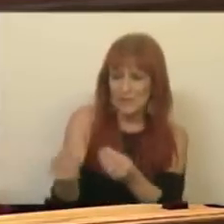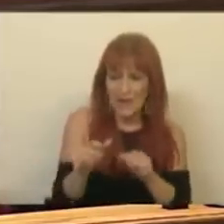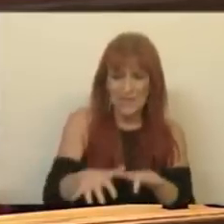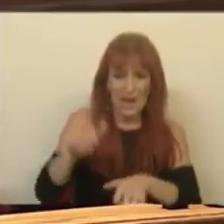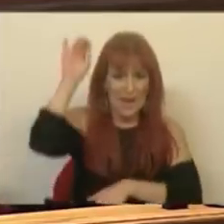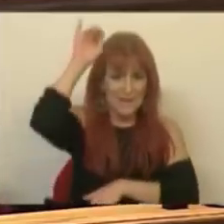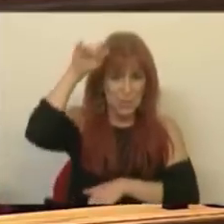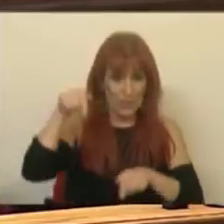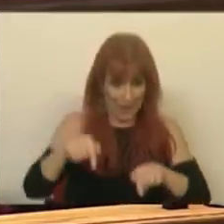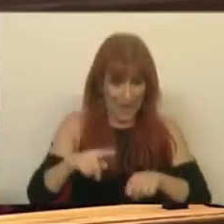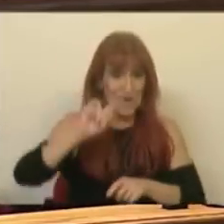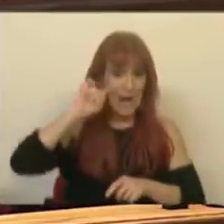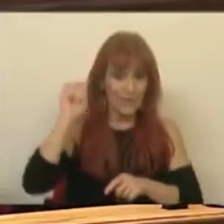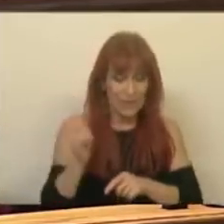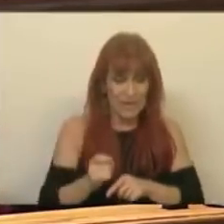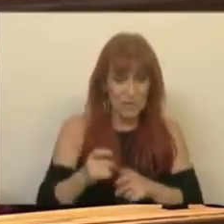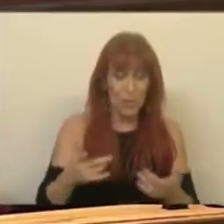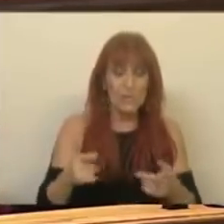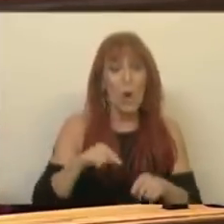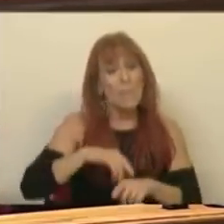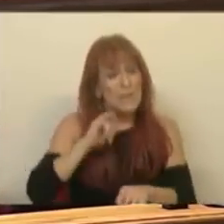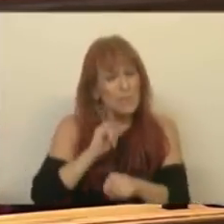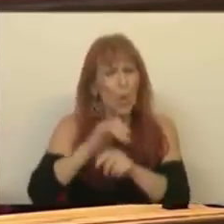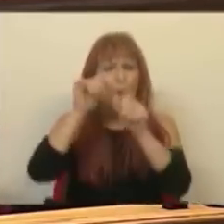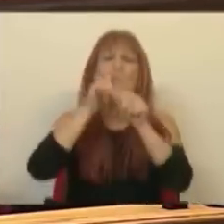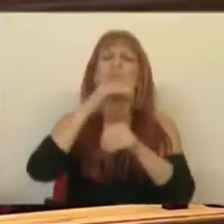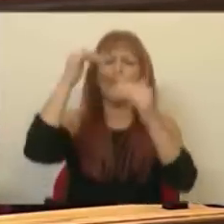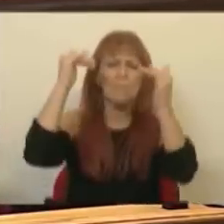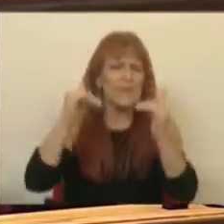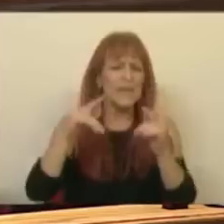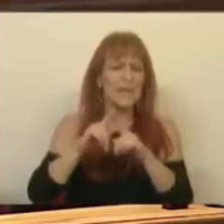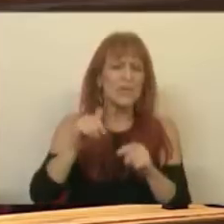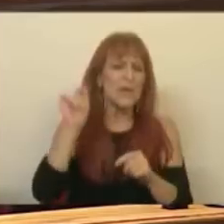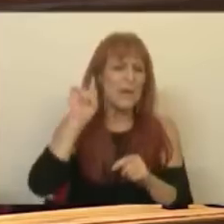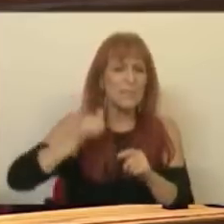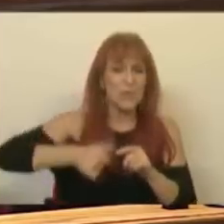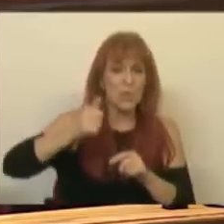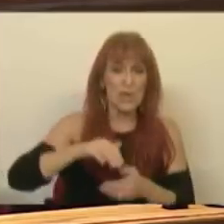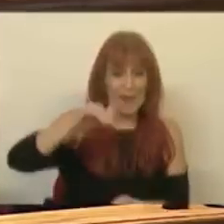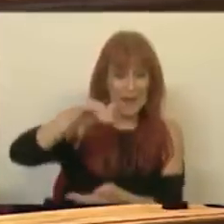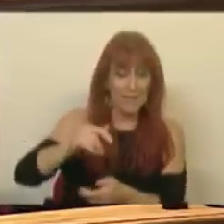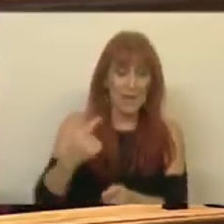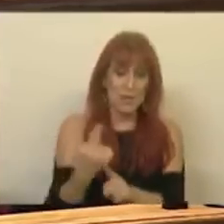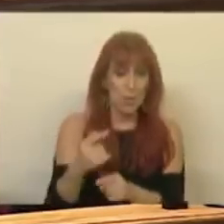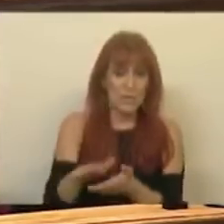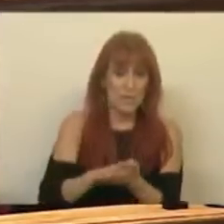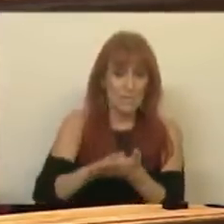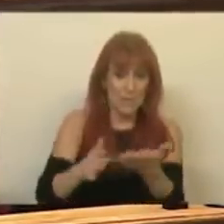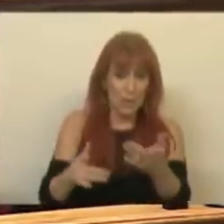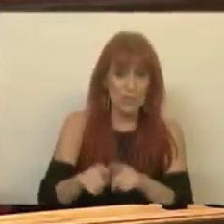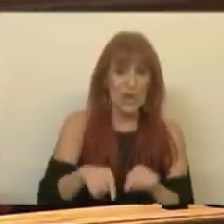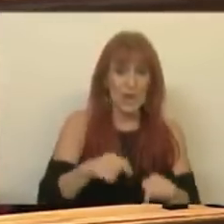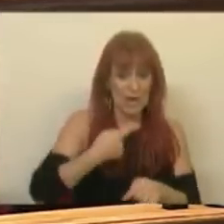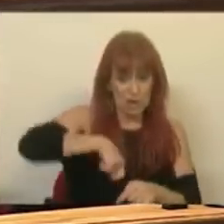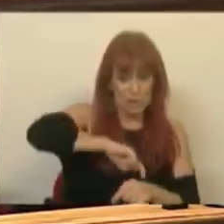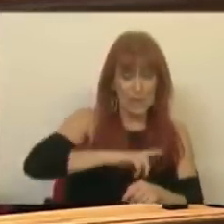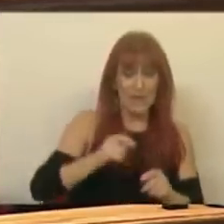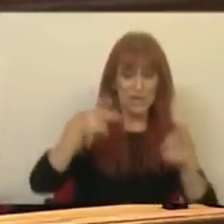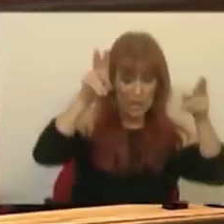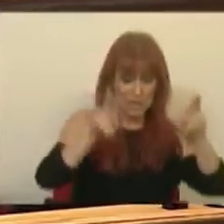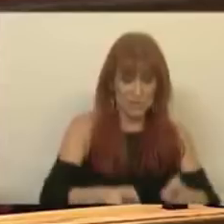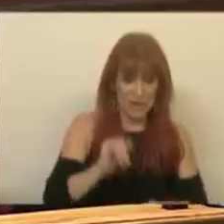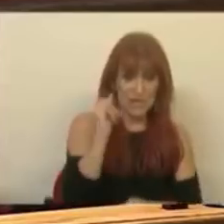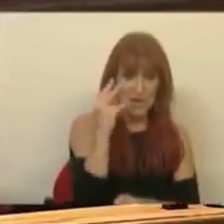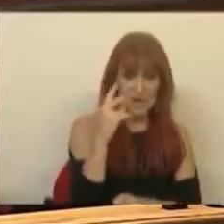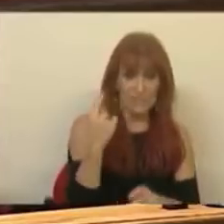Assembleia da República esta revisão a parte de outras medidas absolutamente essenciais como é o caso do cabaz dos bens essenciais assim a Espanha já deixou o Iva